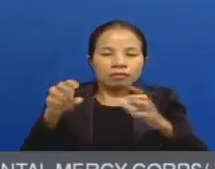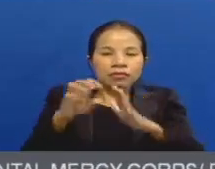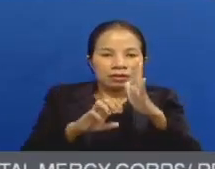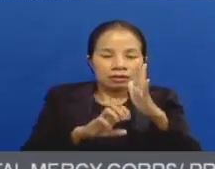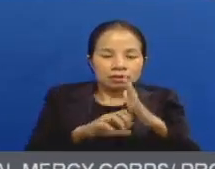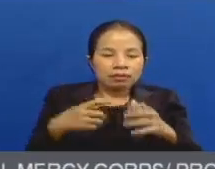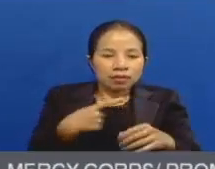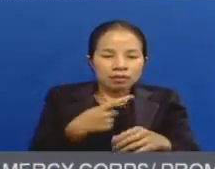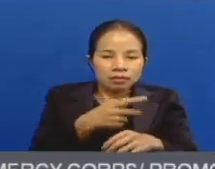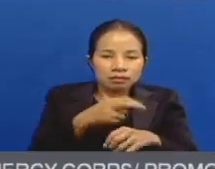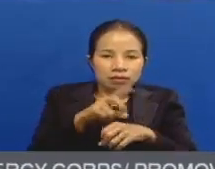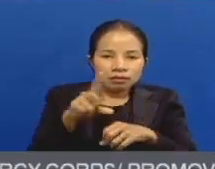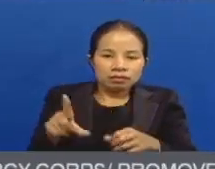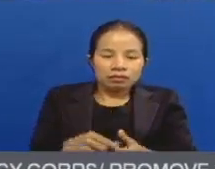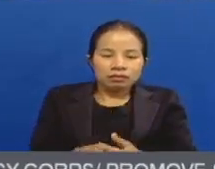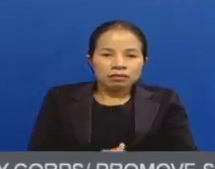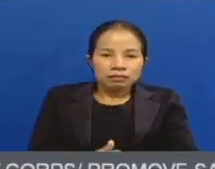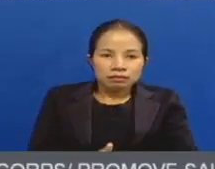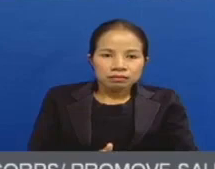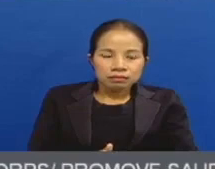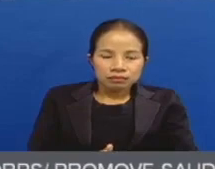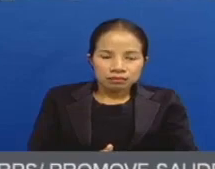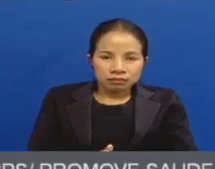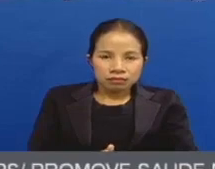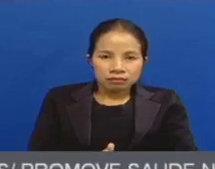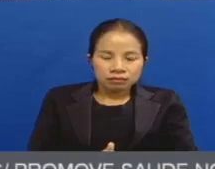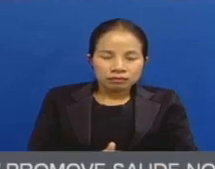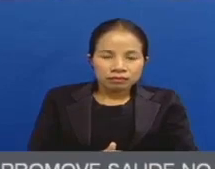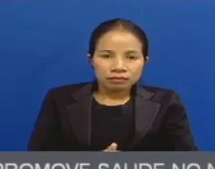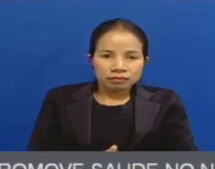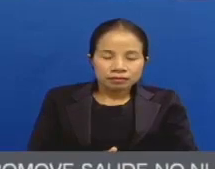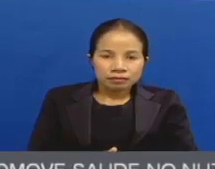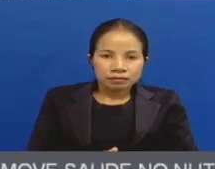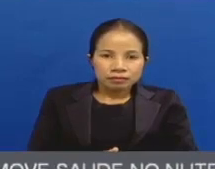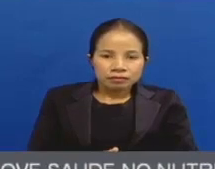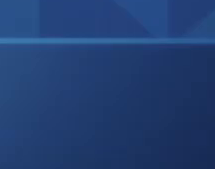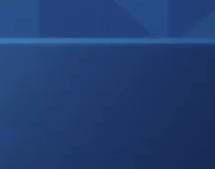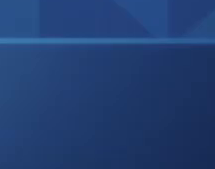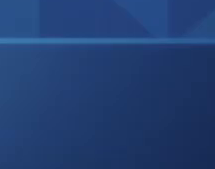do Parlamento Nacional. Manuel Guzmão, Juvenal da Silva, RTTL.